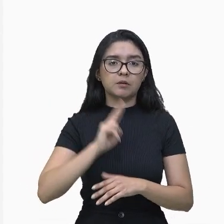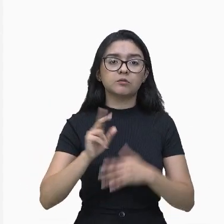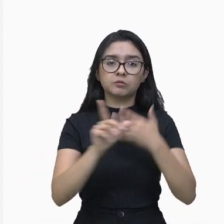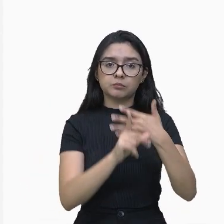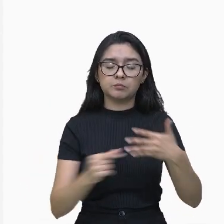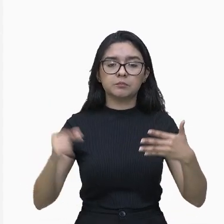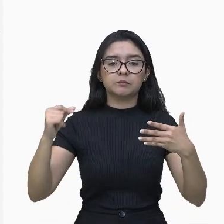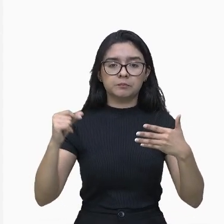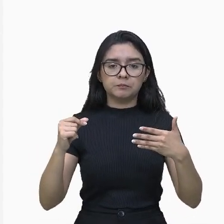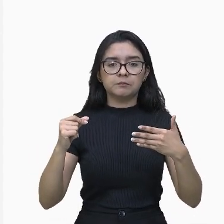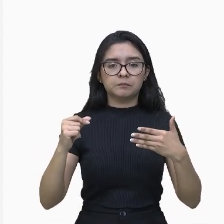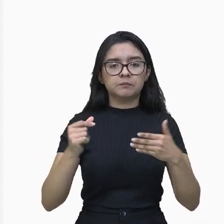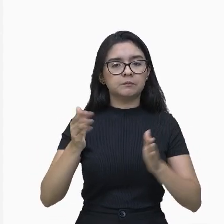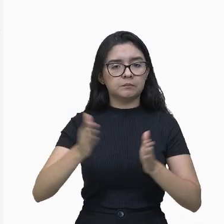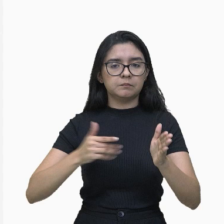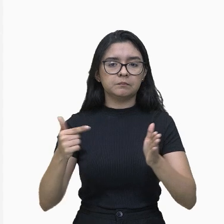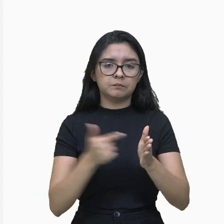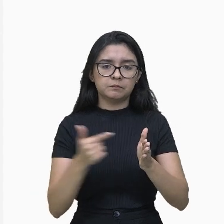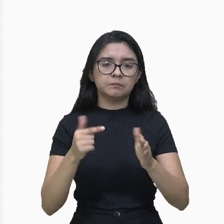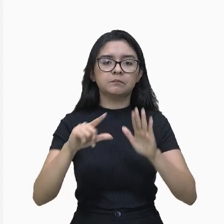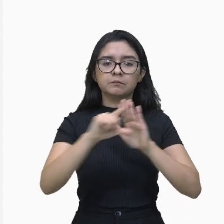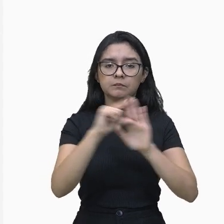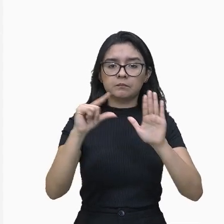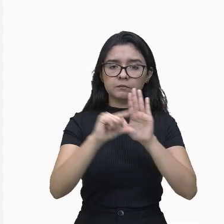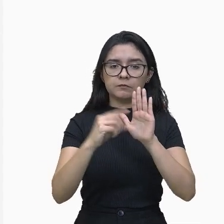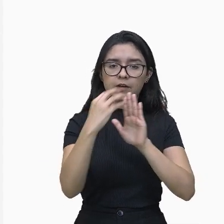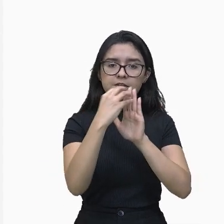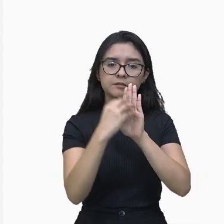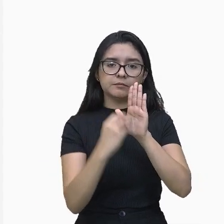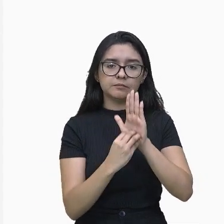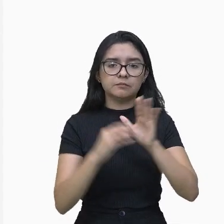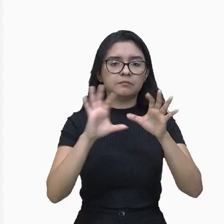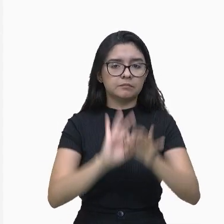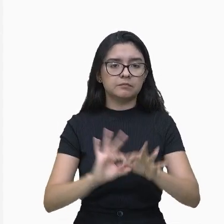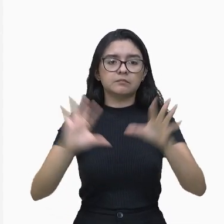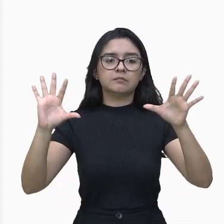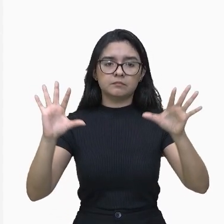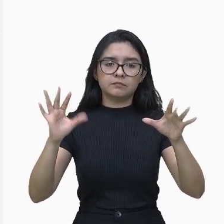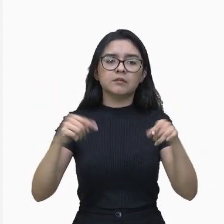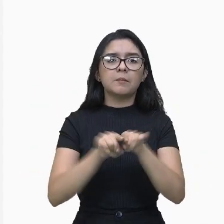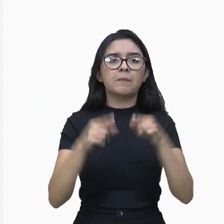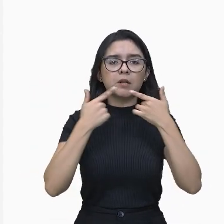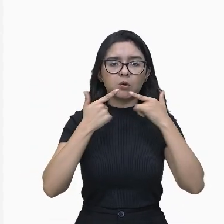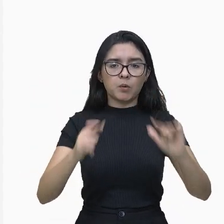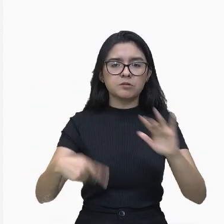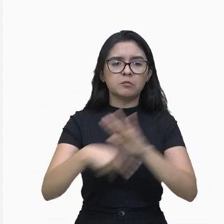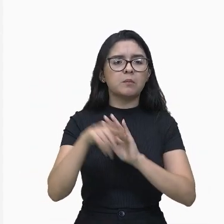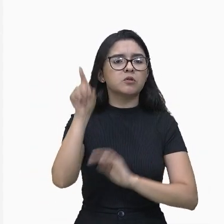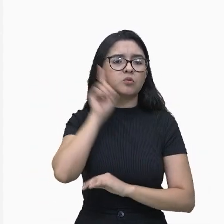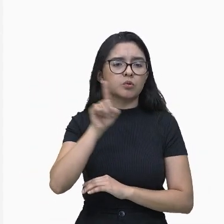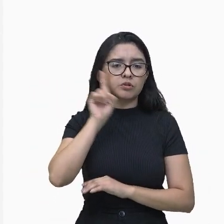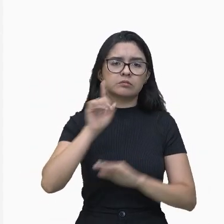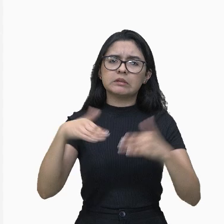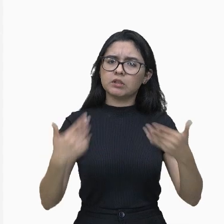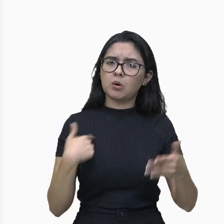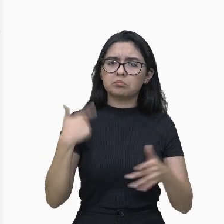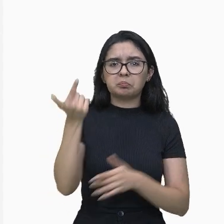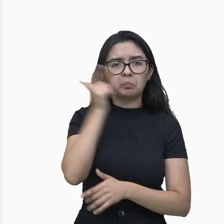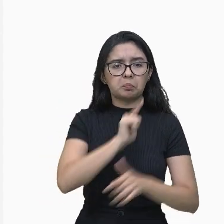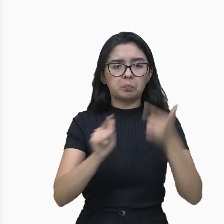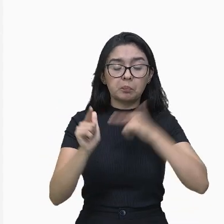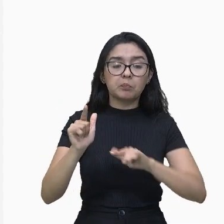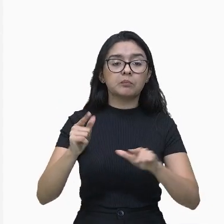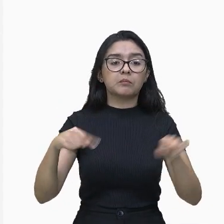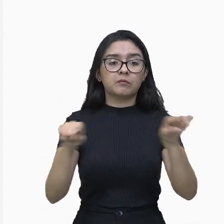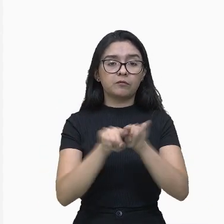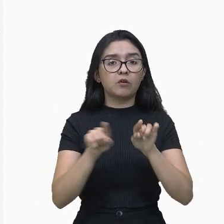o verso Livre e o vocabulário mais próximo do cotidiano então observem que essas conquistas que foram colocadas que